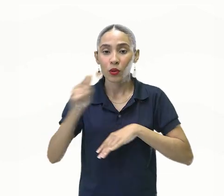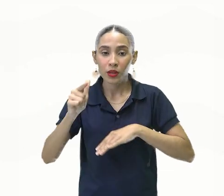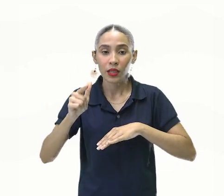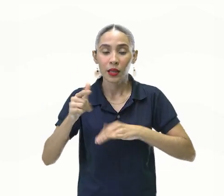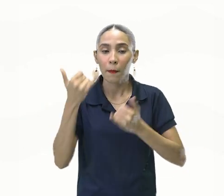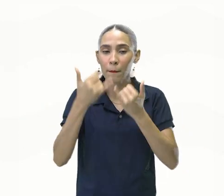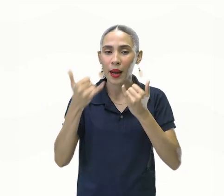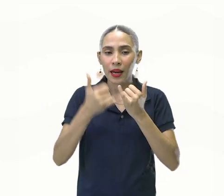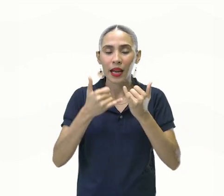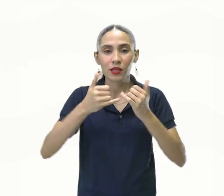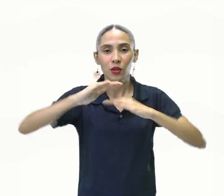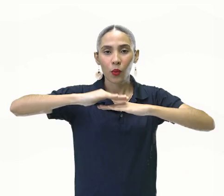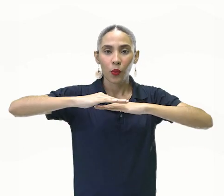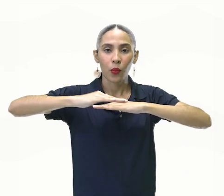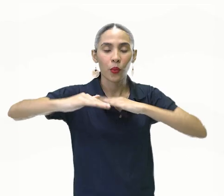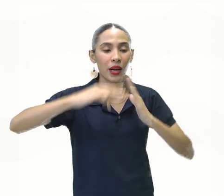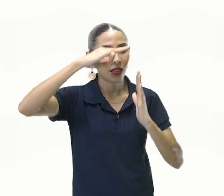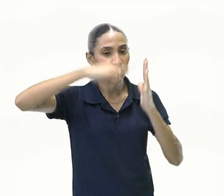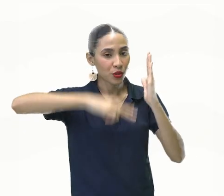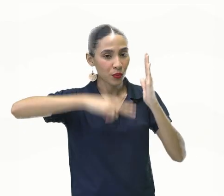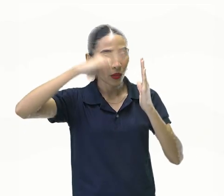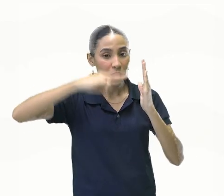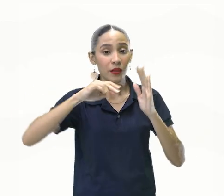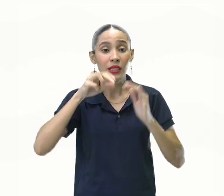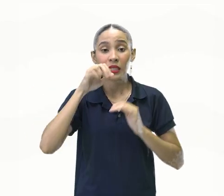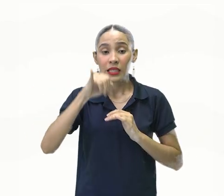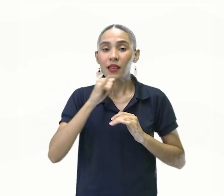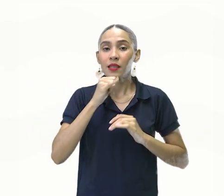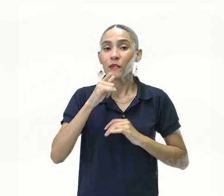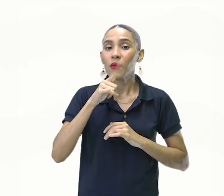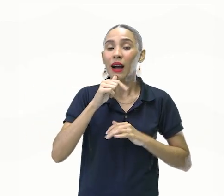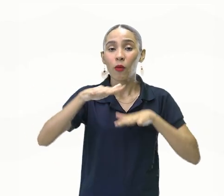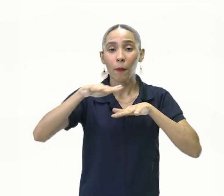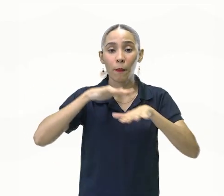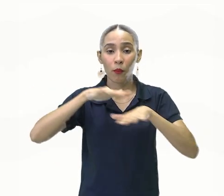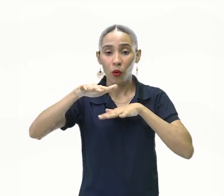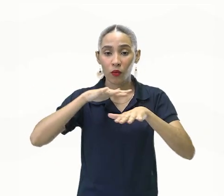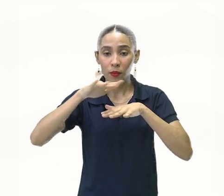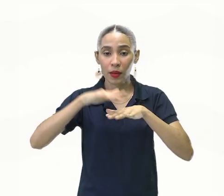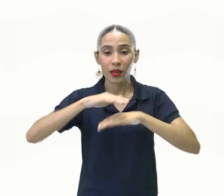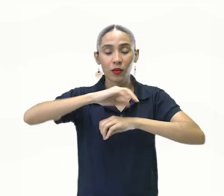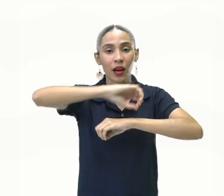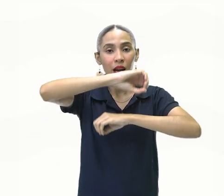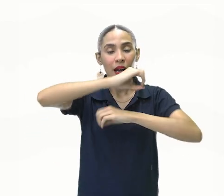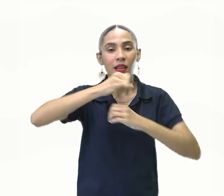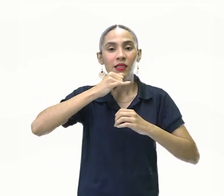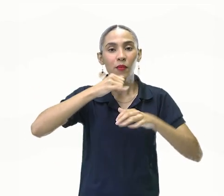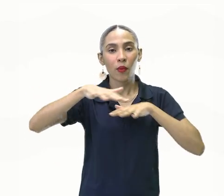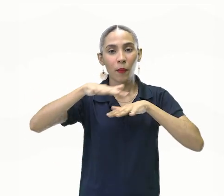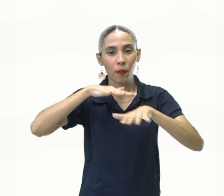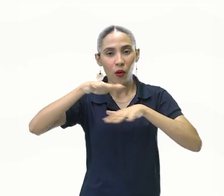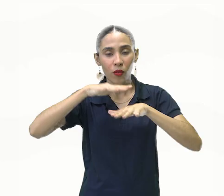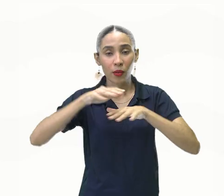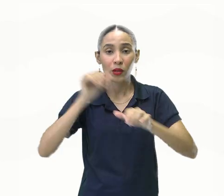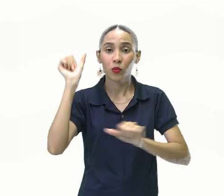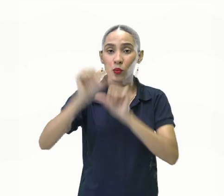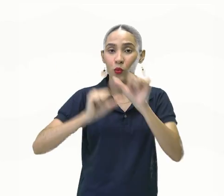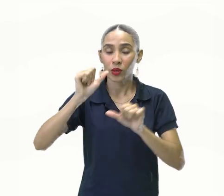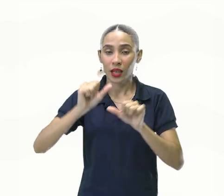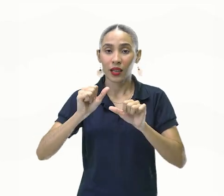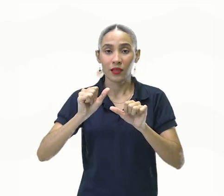lisa, funcionando como um espelho plano. Se a água estivesse agitada, as ondas